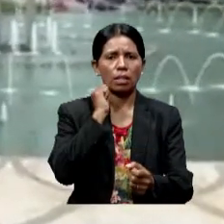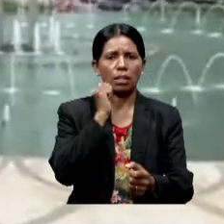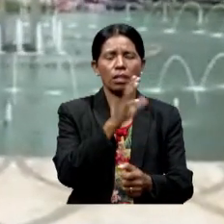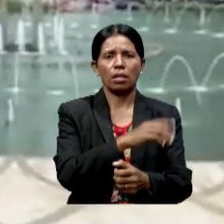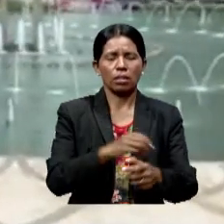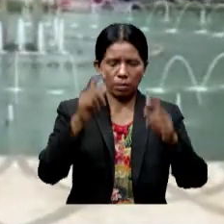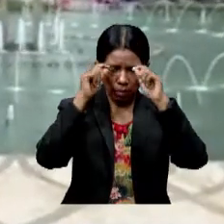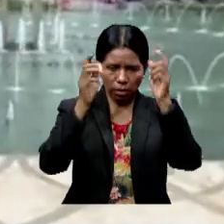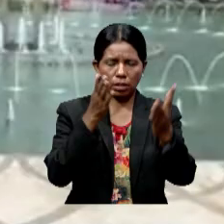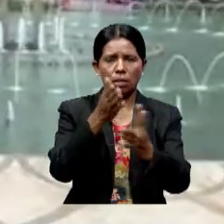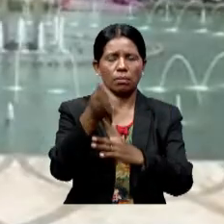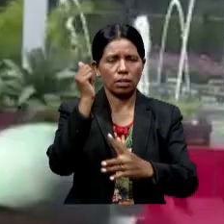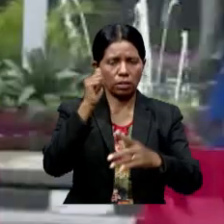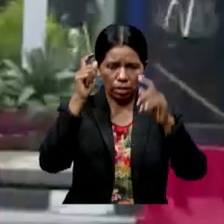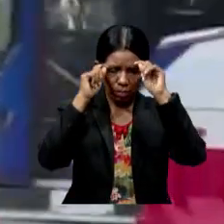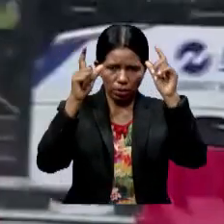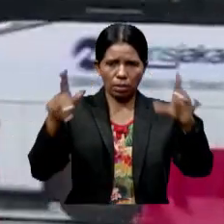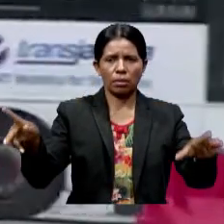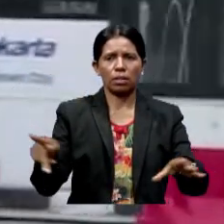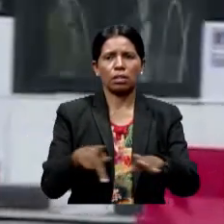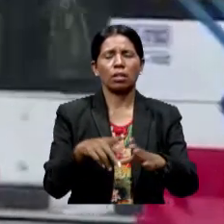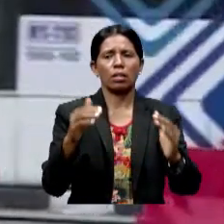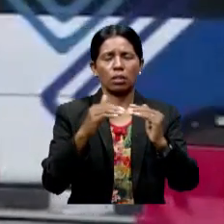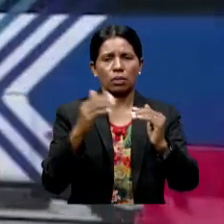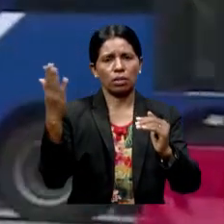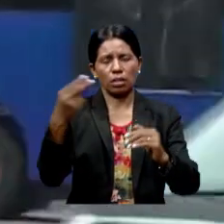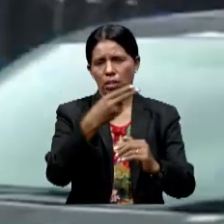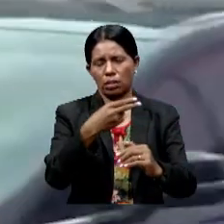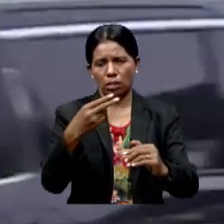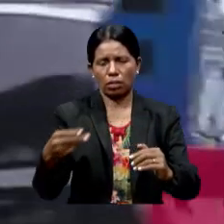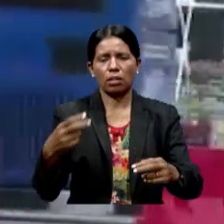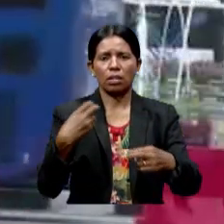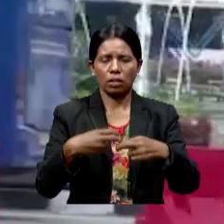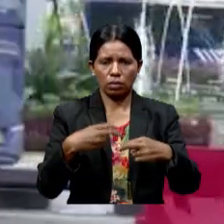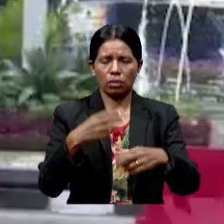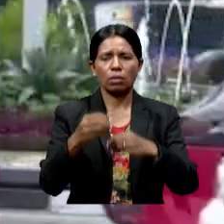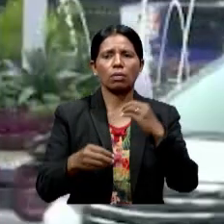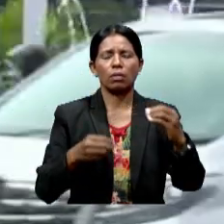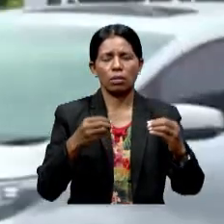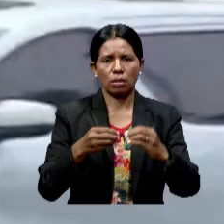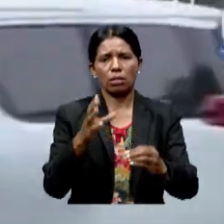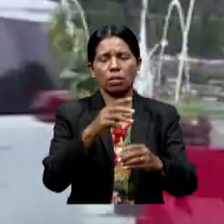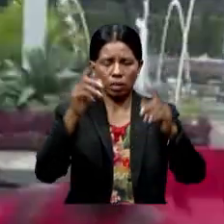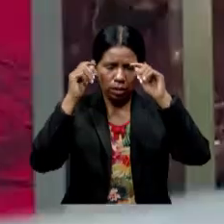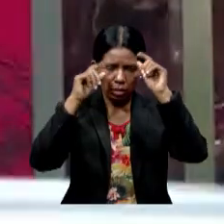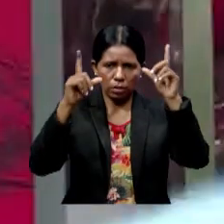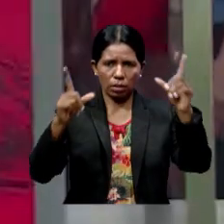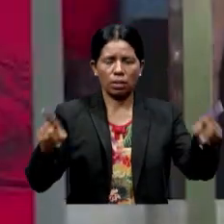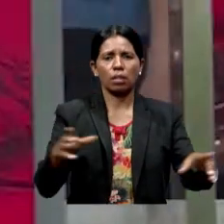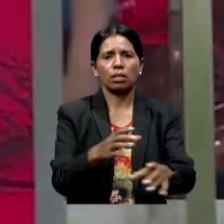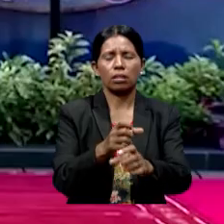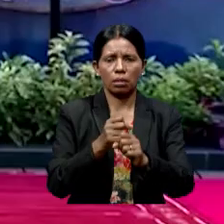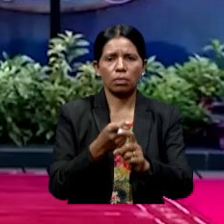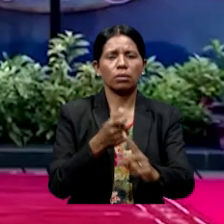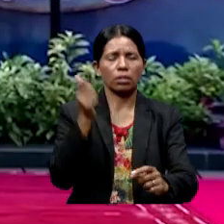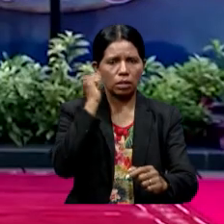baseada, Timor-Leste participa em encontros Cimeira e a Indonésia, onde discute com a roadmap de Timor-Leste se simo russi